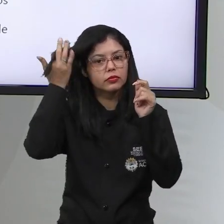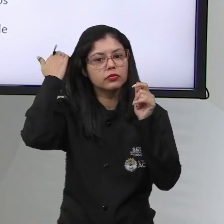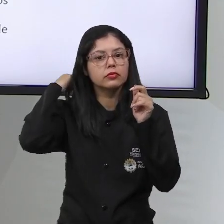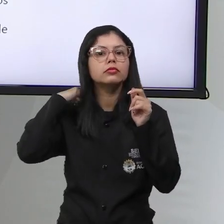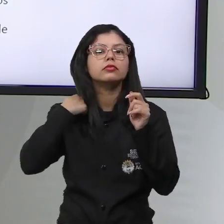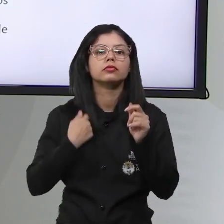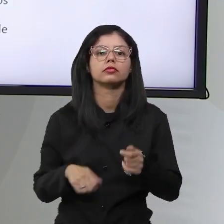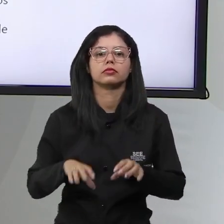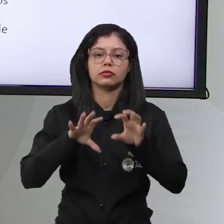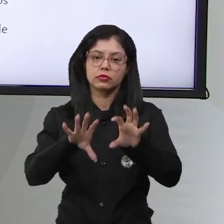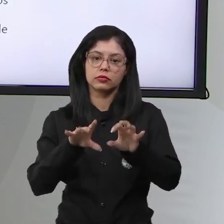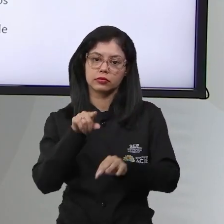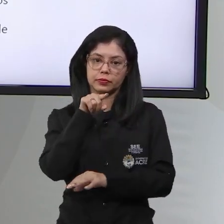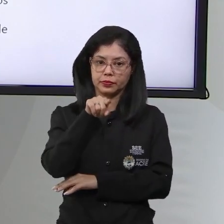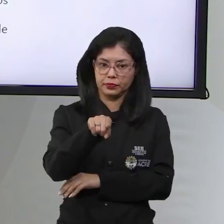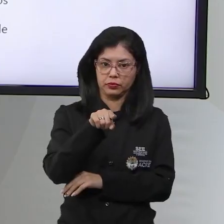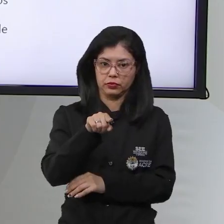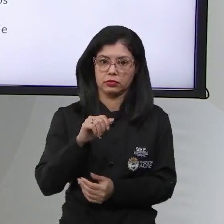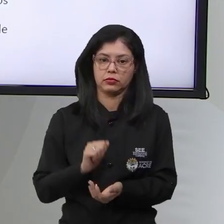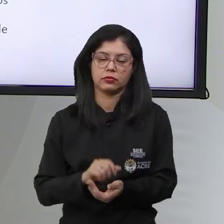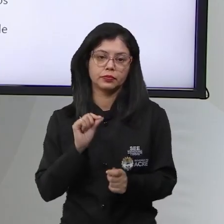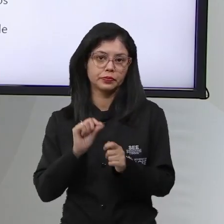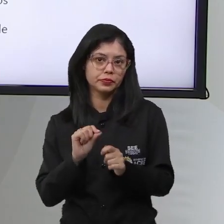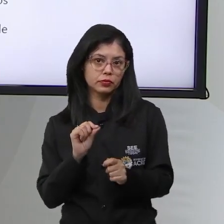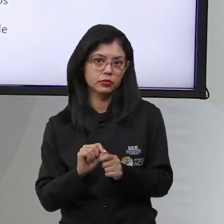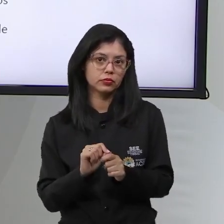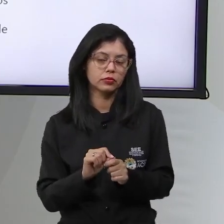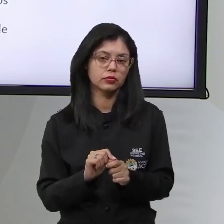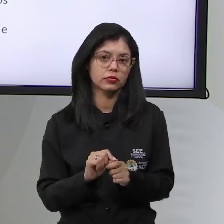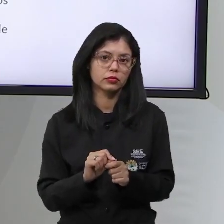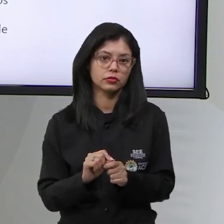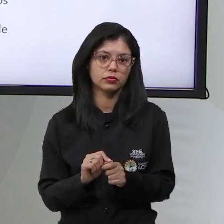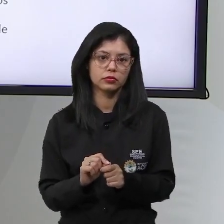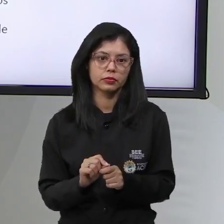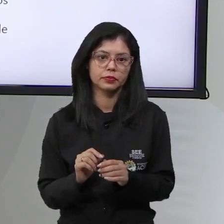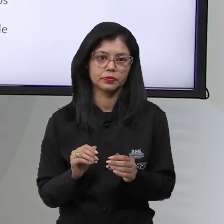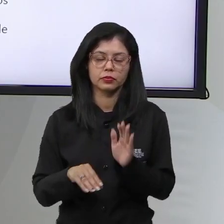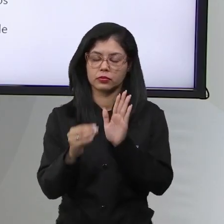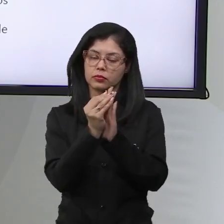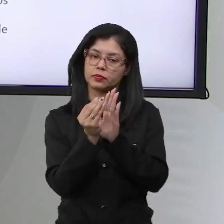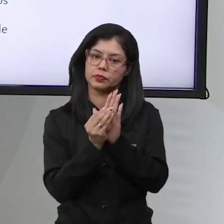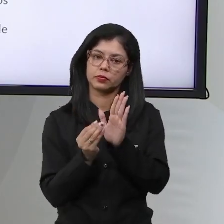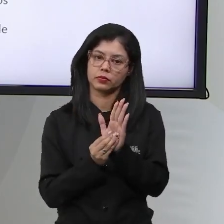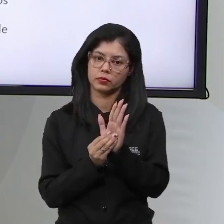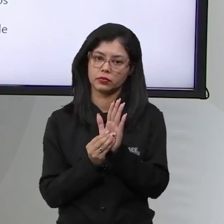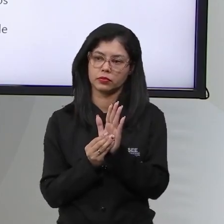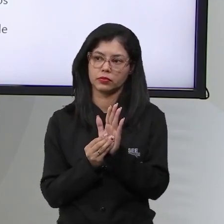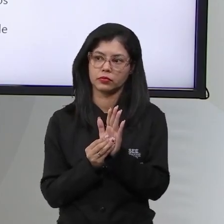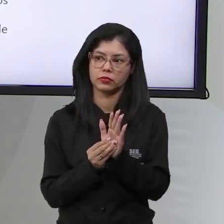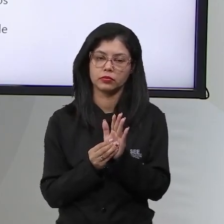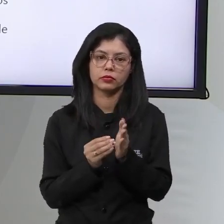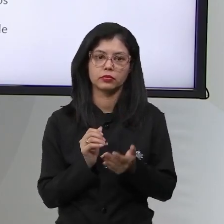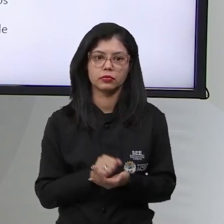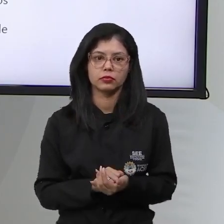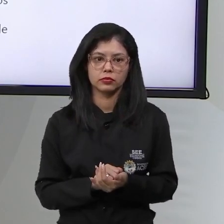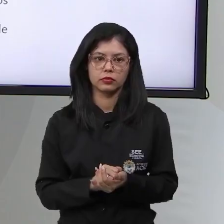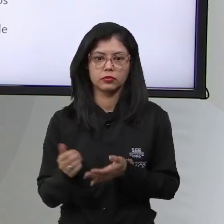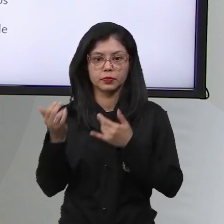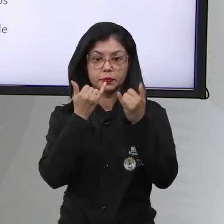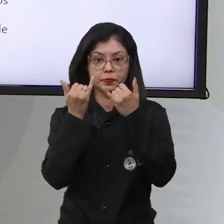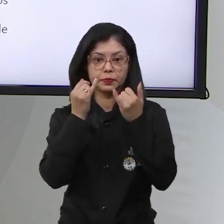É dessa maneira que você realiza, digamos assim, o levantamento dos dados, o levantamento